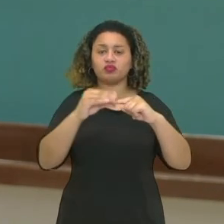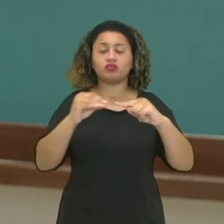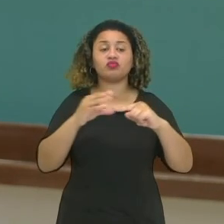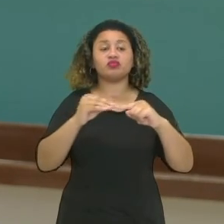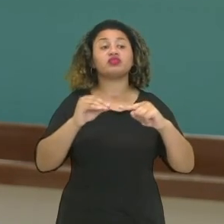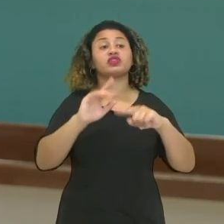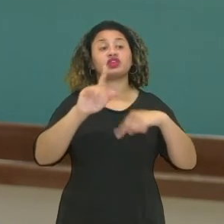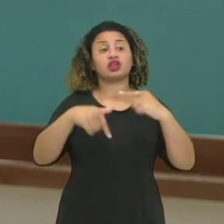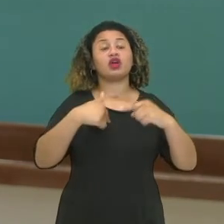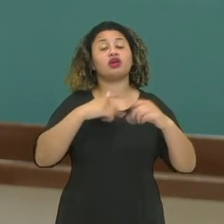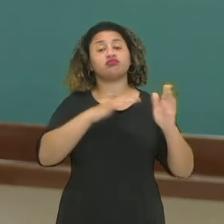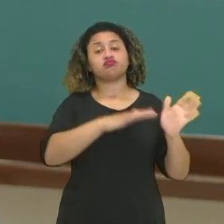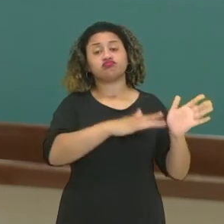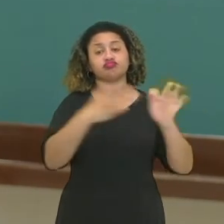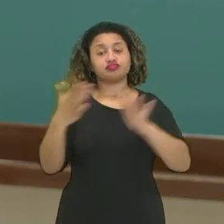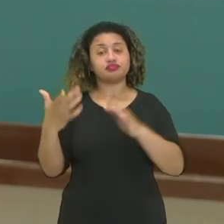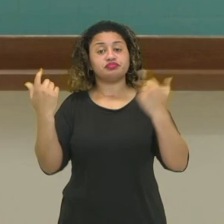o final.